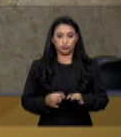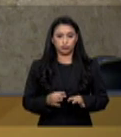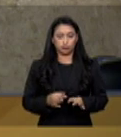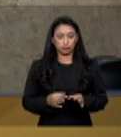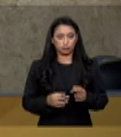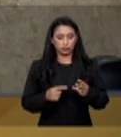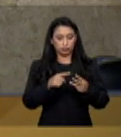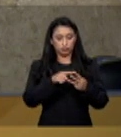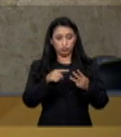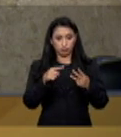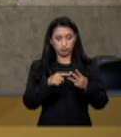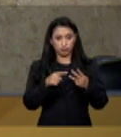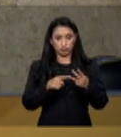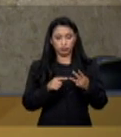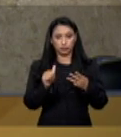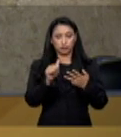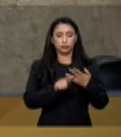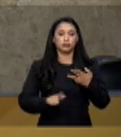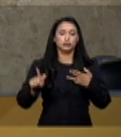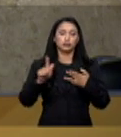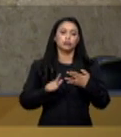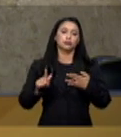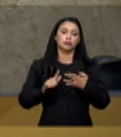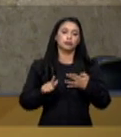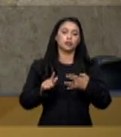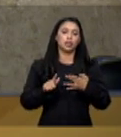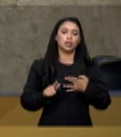três feitos. Agravo agimental no habeas corpus